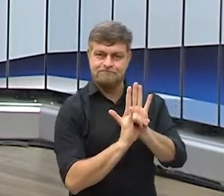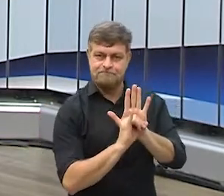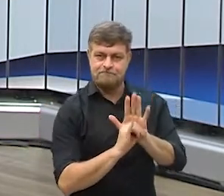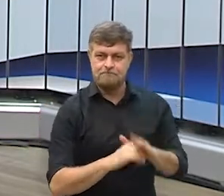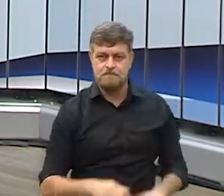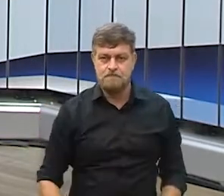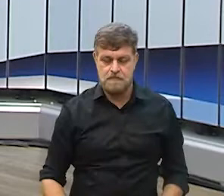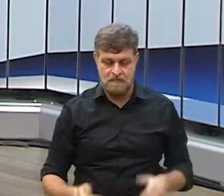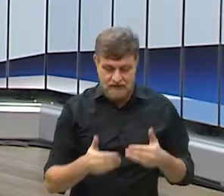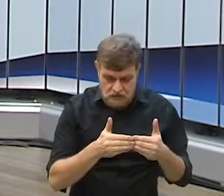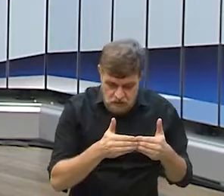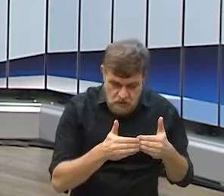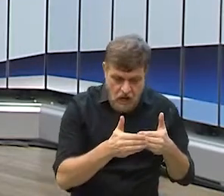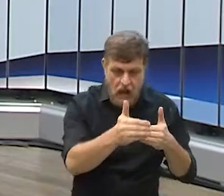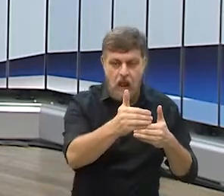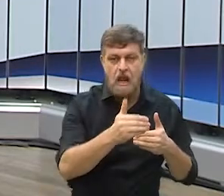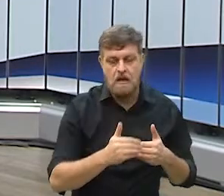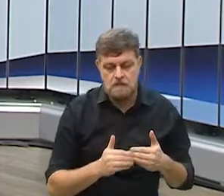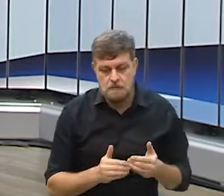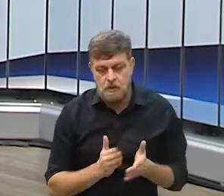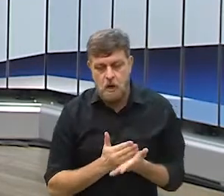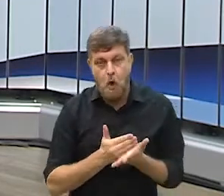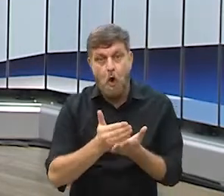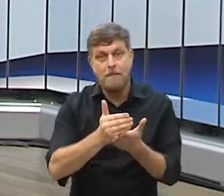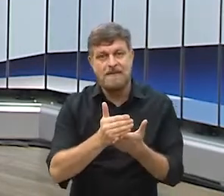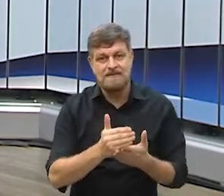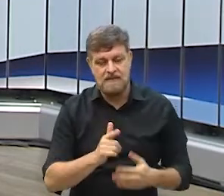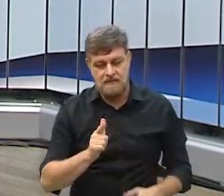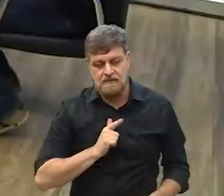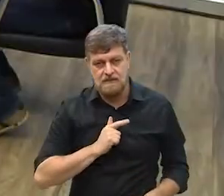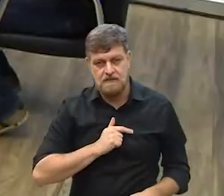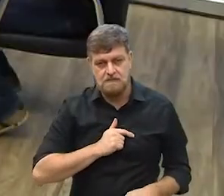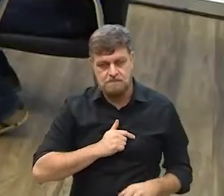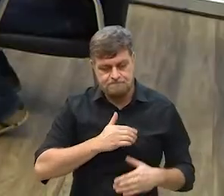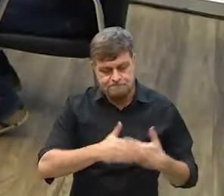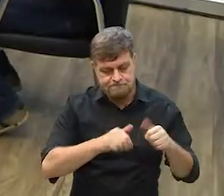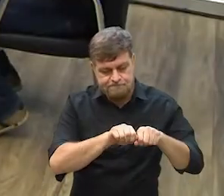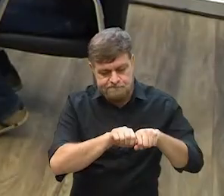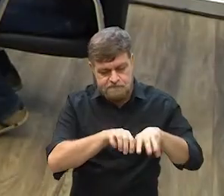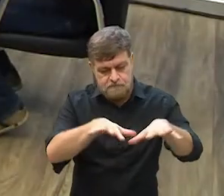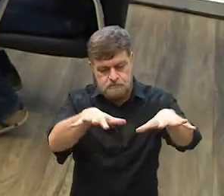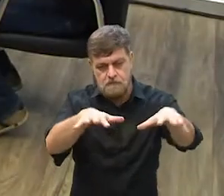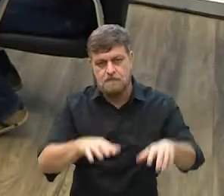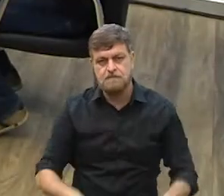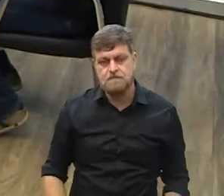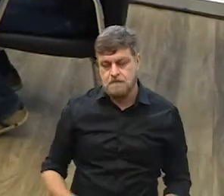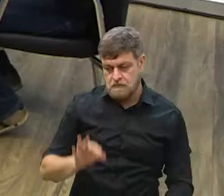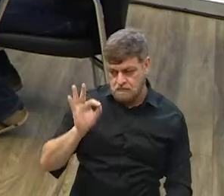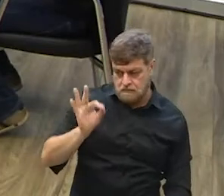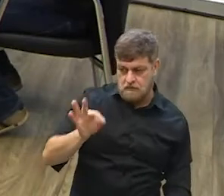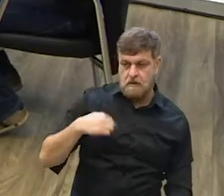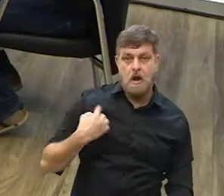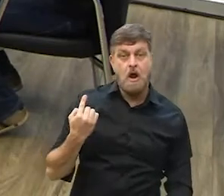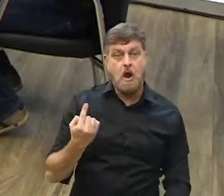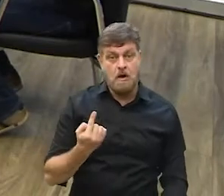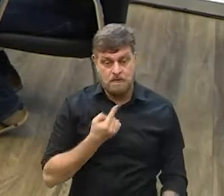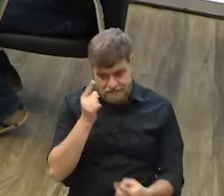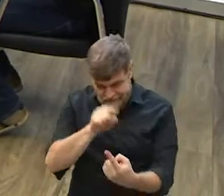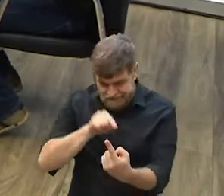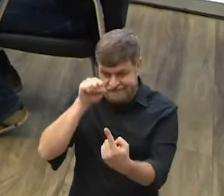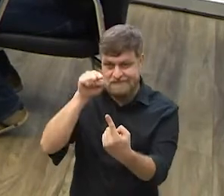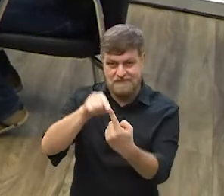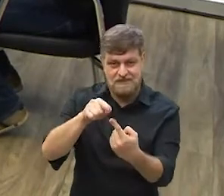partir dali ir começando essa construção em volta. Com certeza, e nós estamos em busca disso,